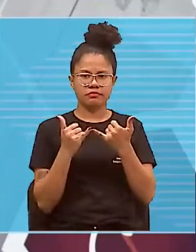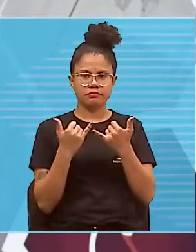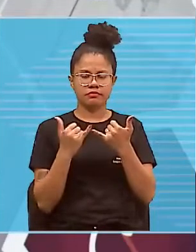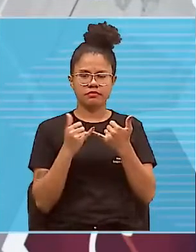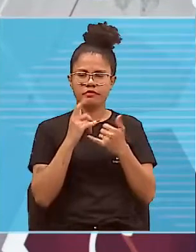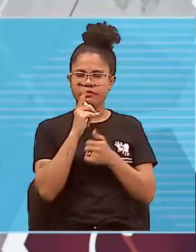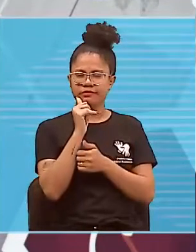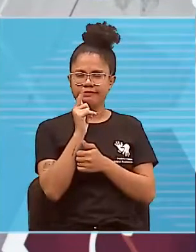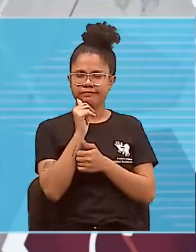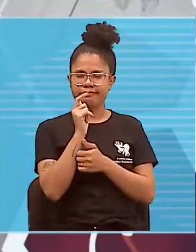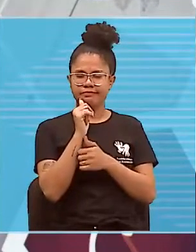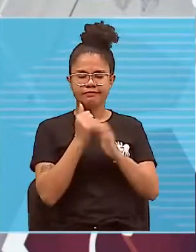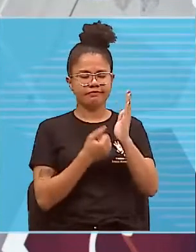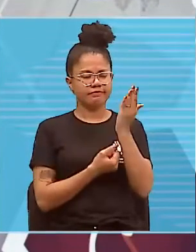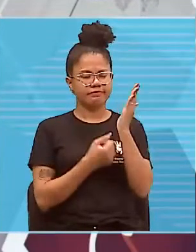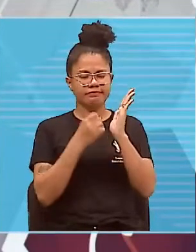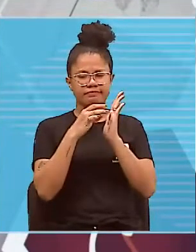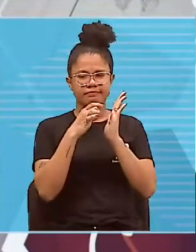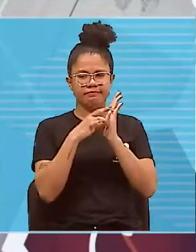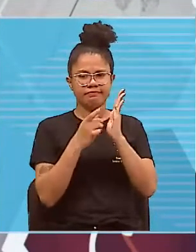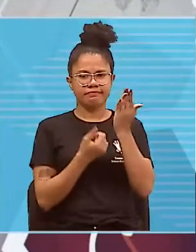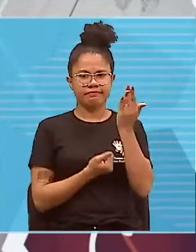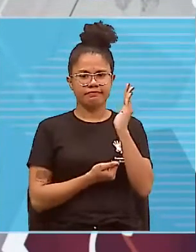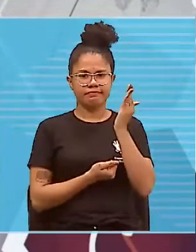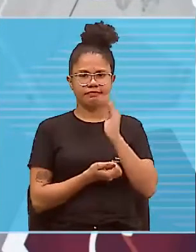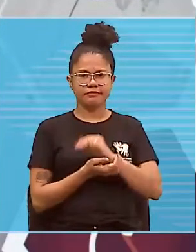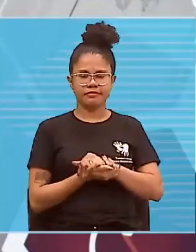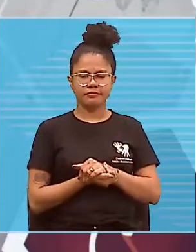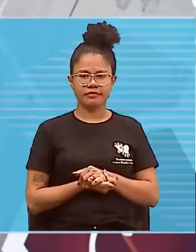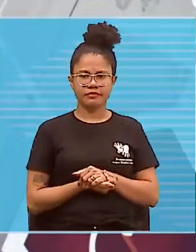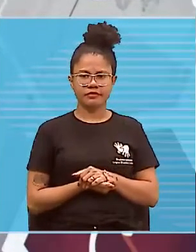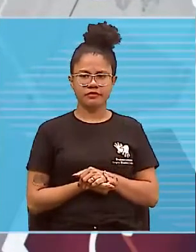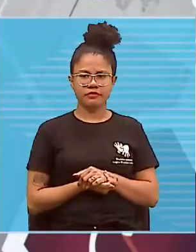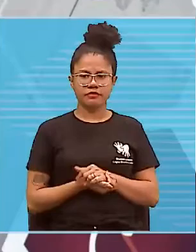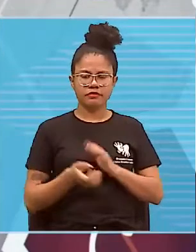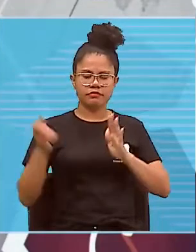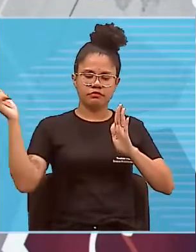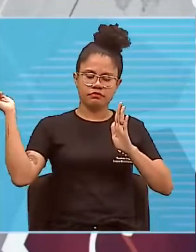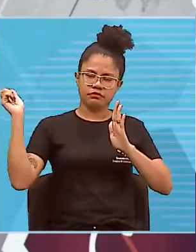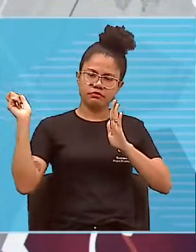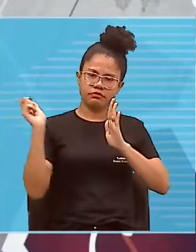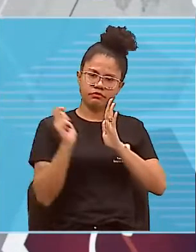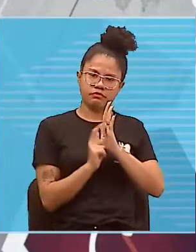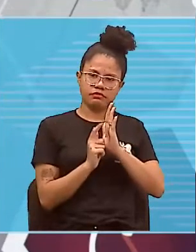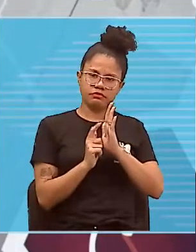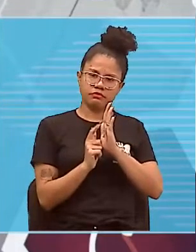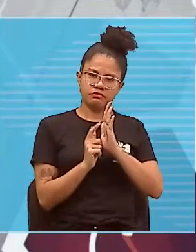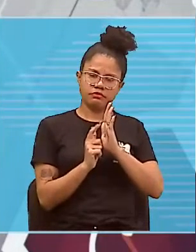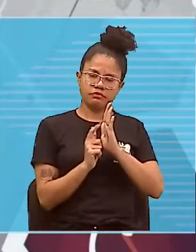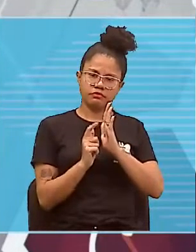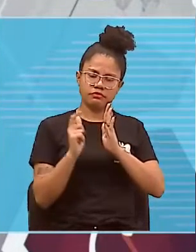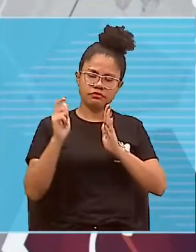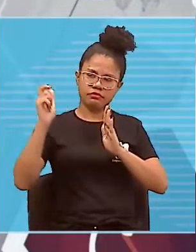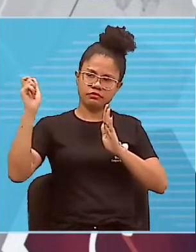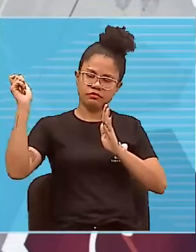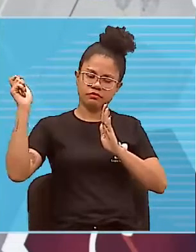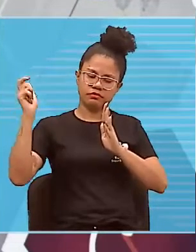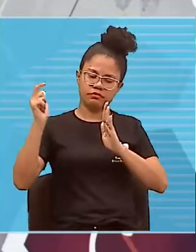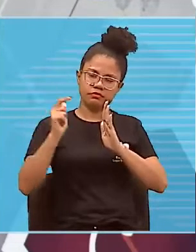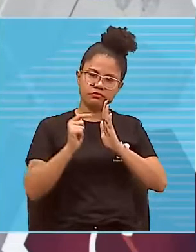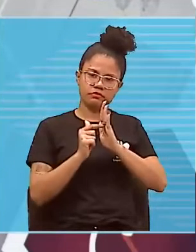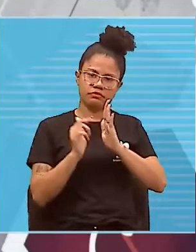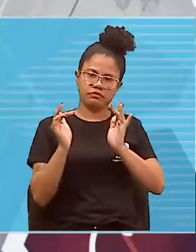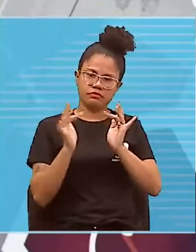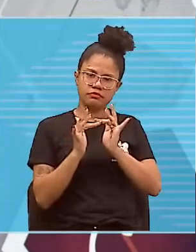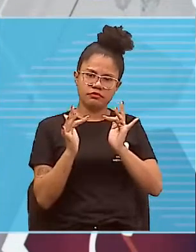d'água que quando a luz branca ela passa por essa gotinha